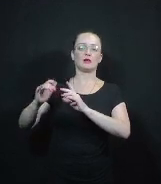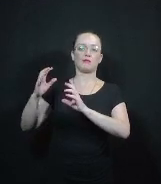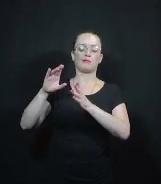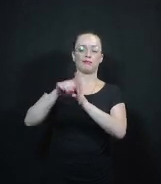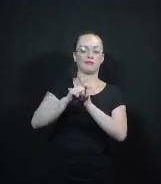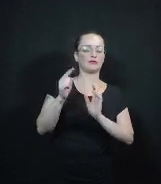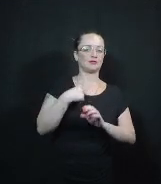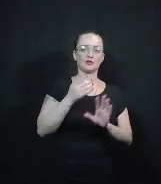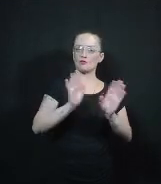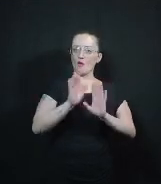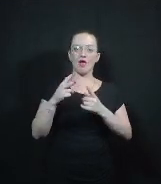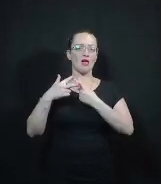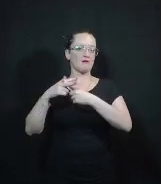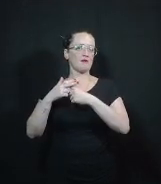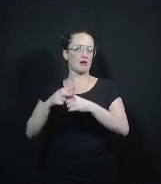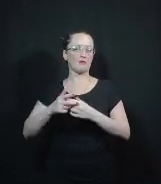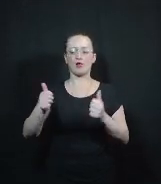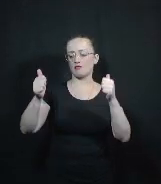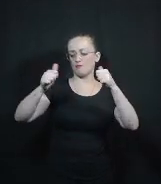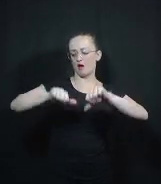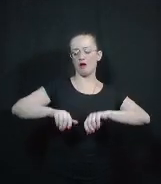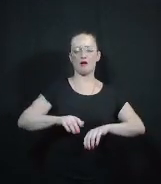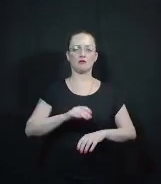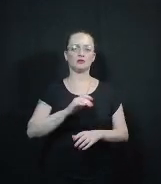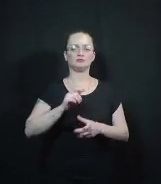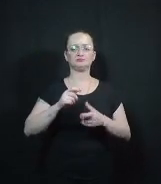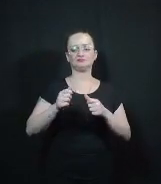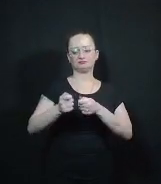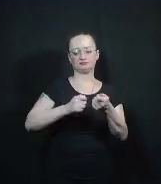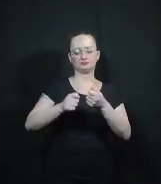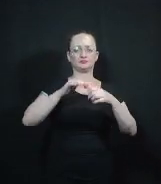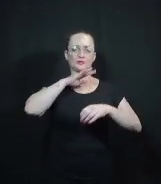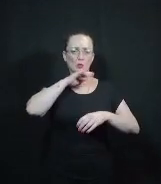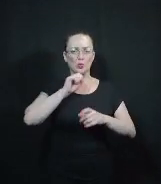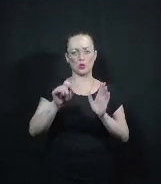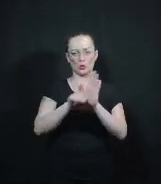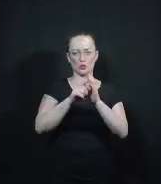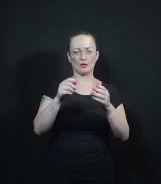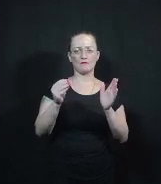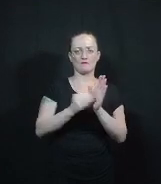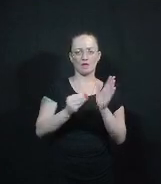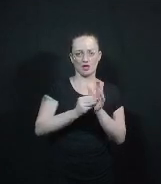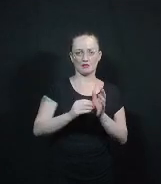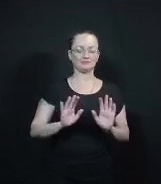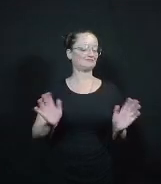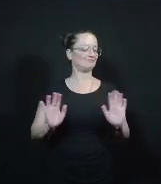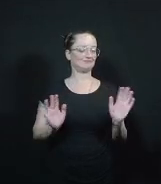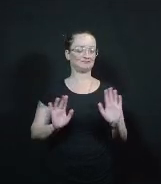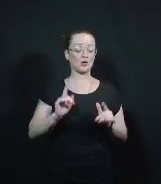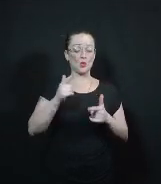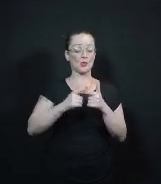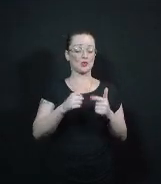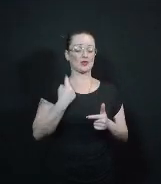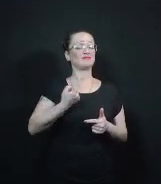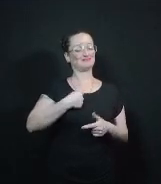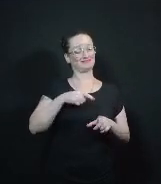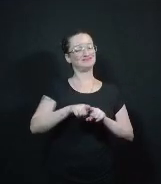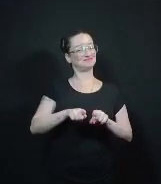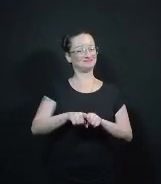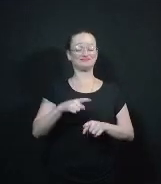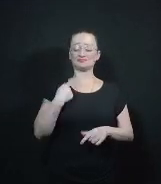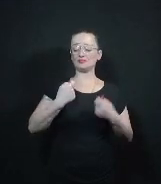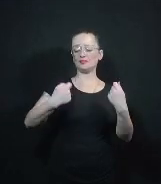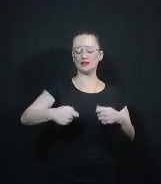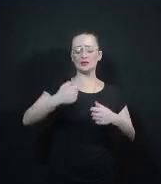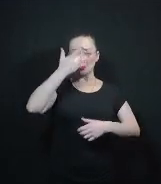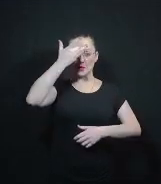é ferramentas mal administradas ou mal legisladas, mal reguladas. O problema está com a gente também, a gente precisa entender que